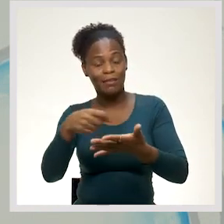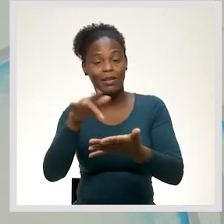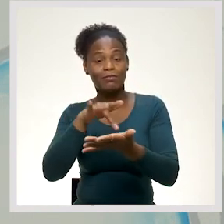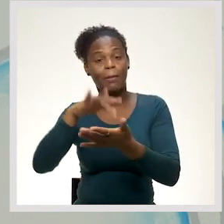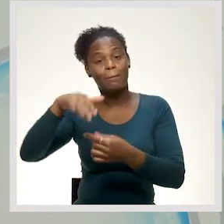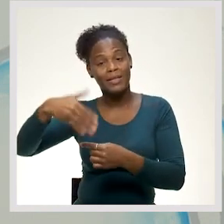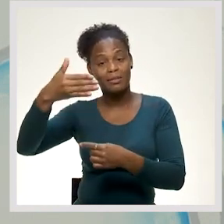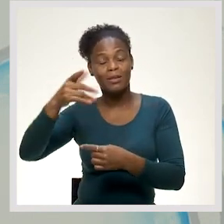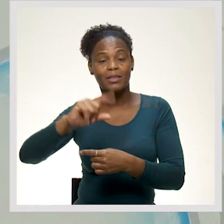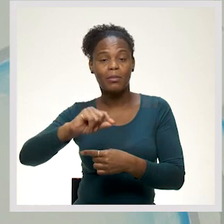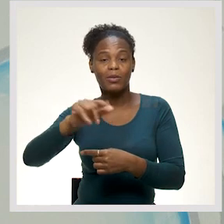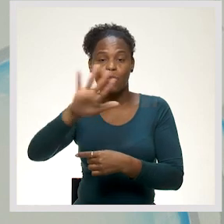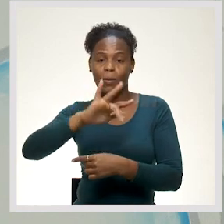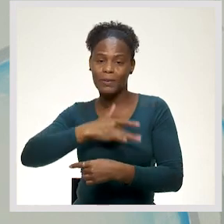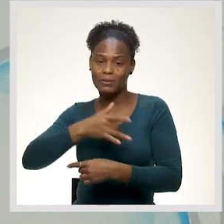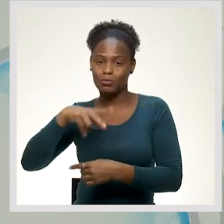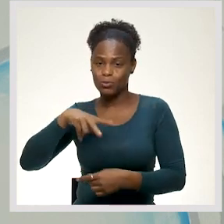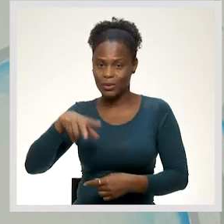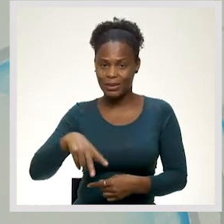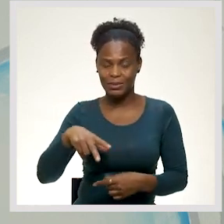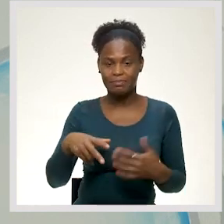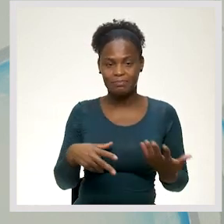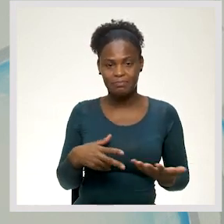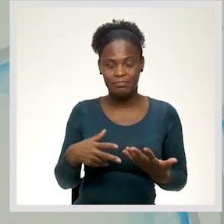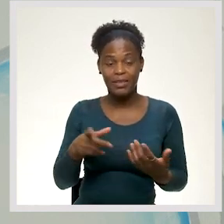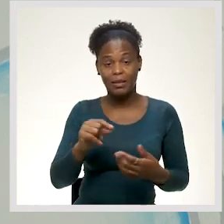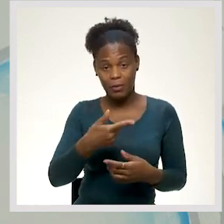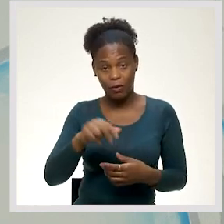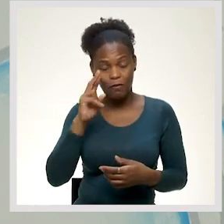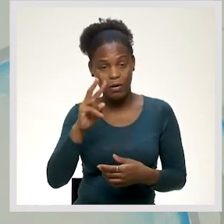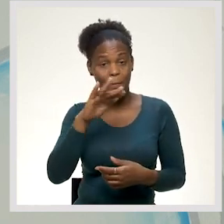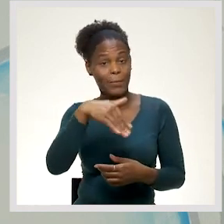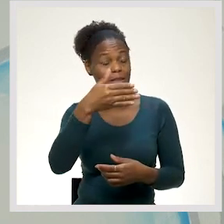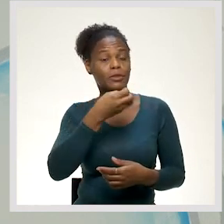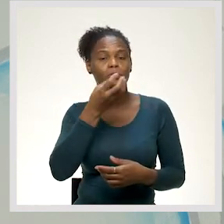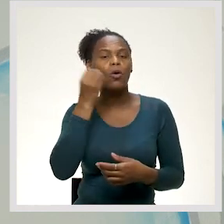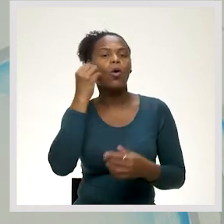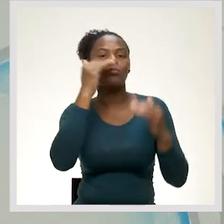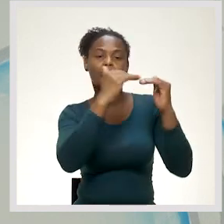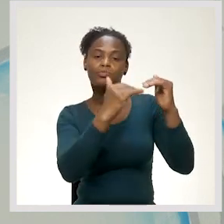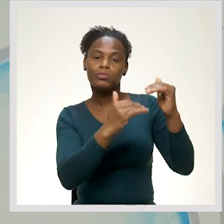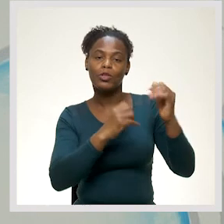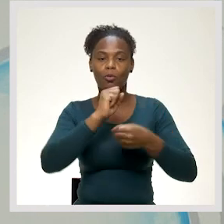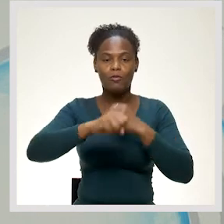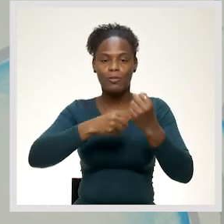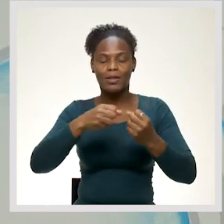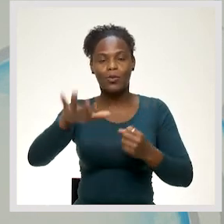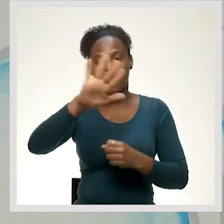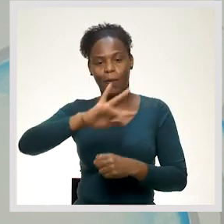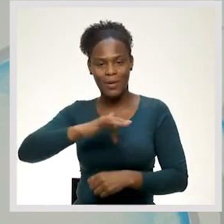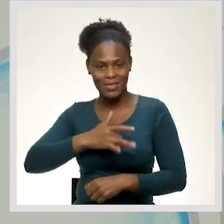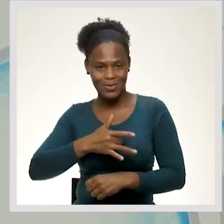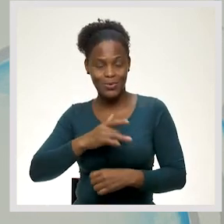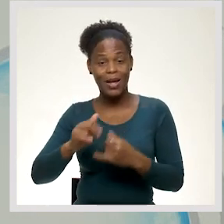obras do romantismo português. Vimos as principais características do movimento